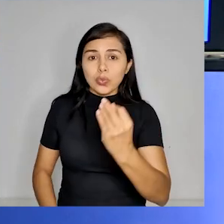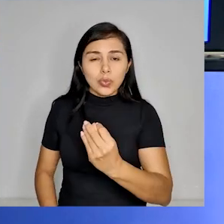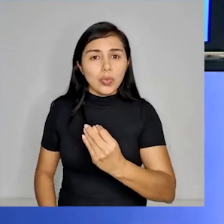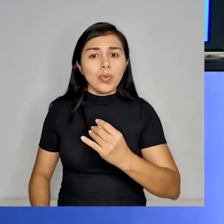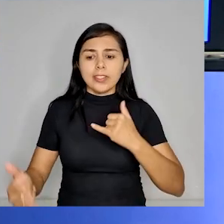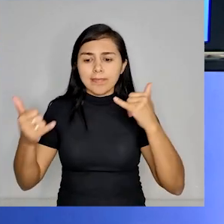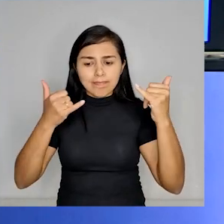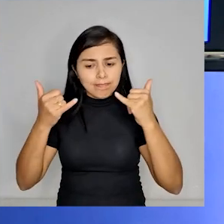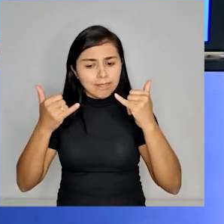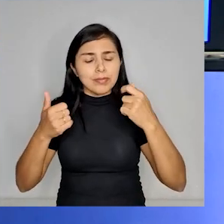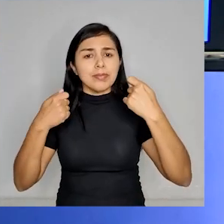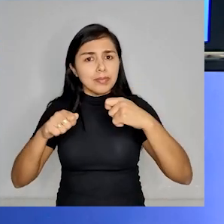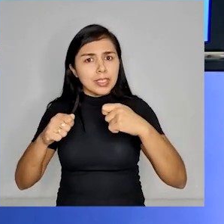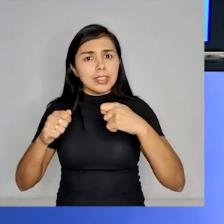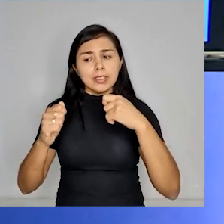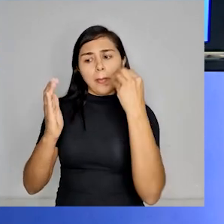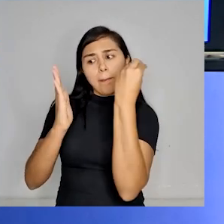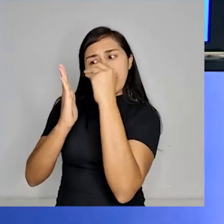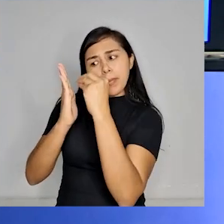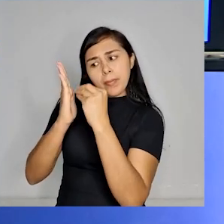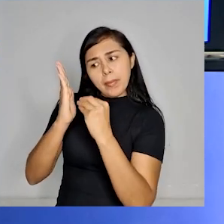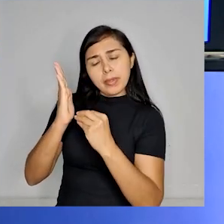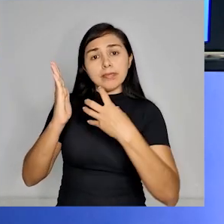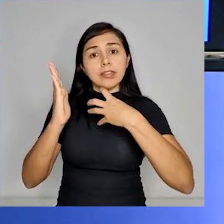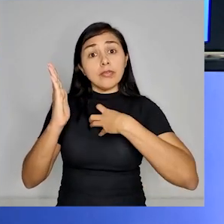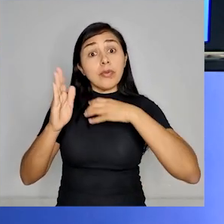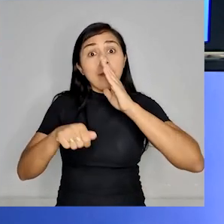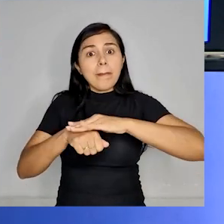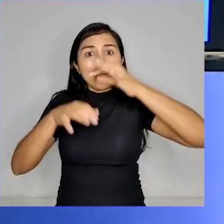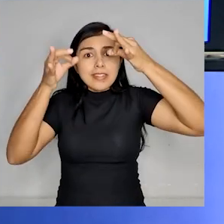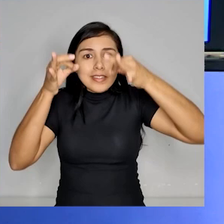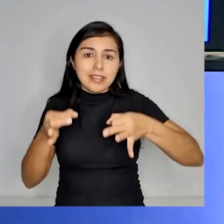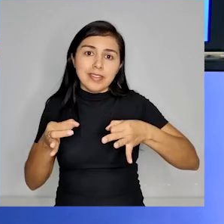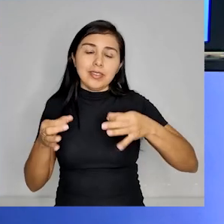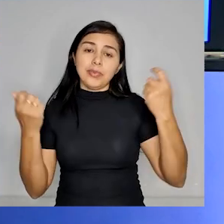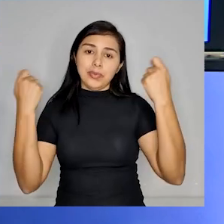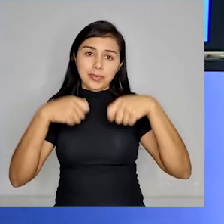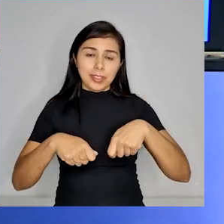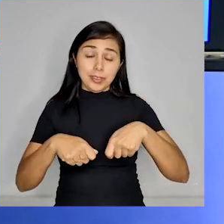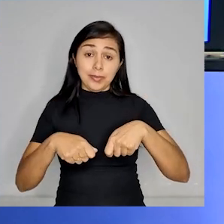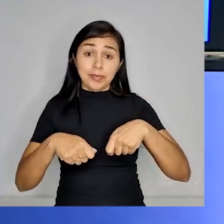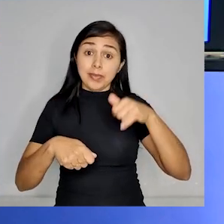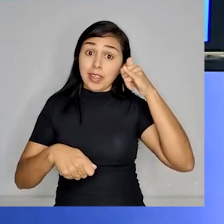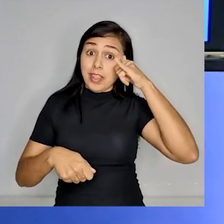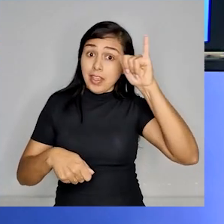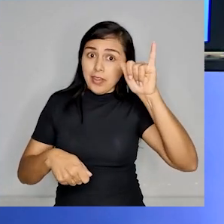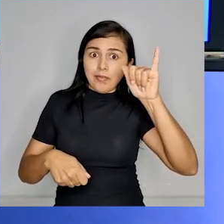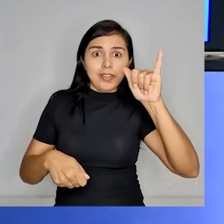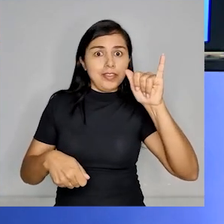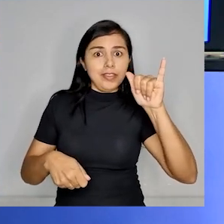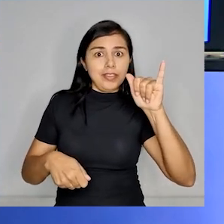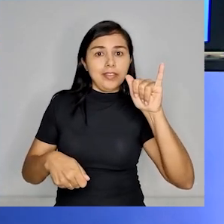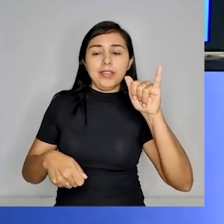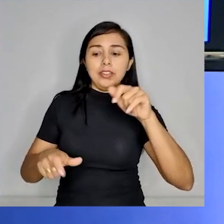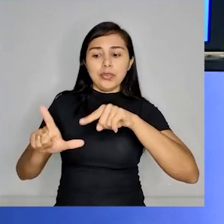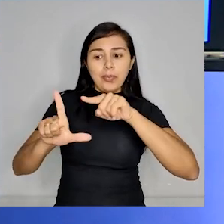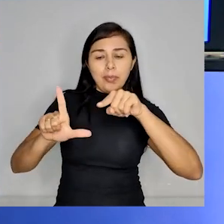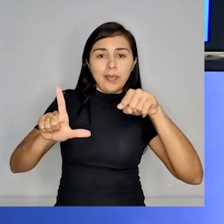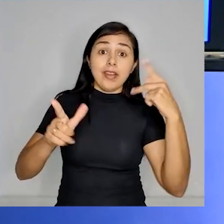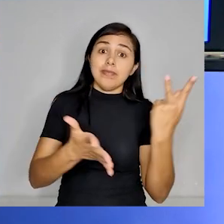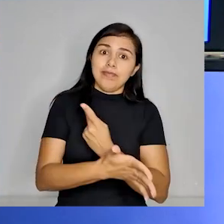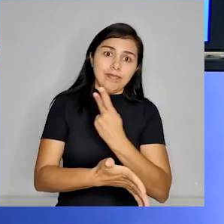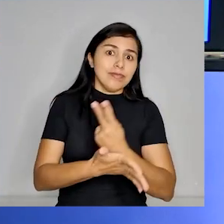informações elas têm que ser tiradas de maneira mais exata possível, para que não aconteça de termos